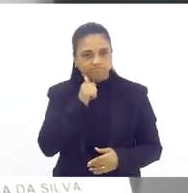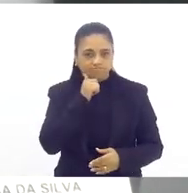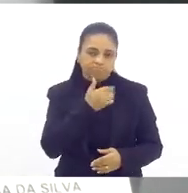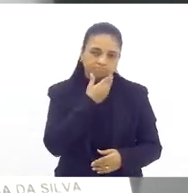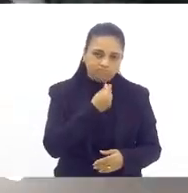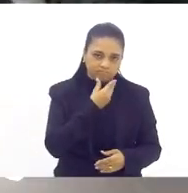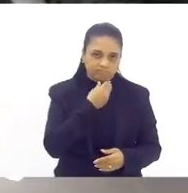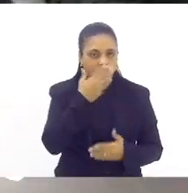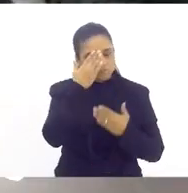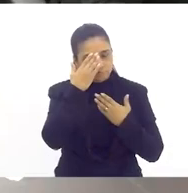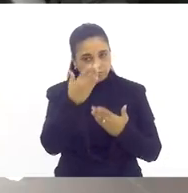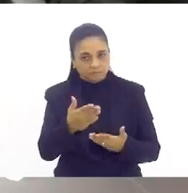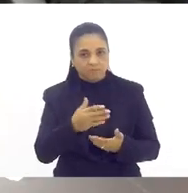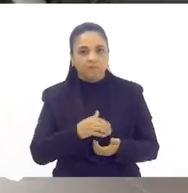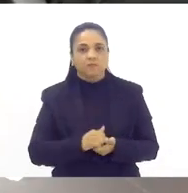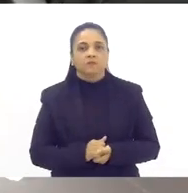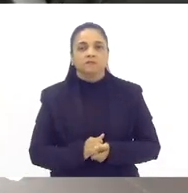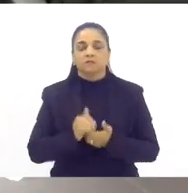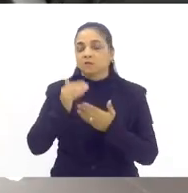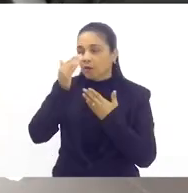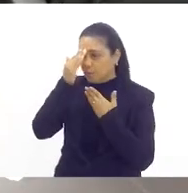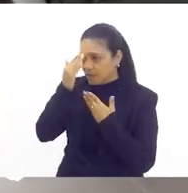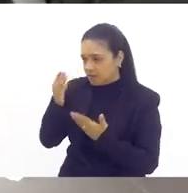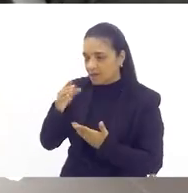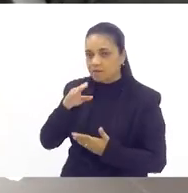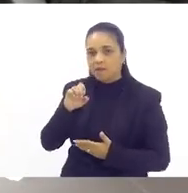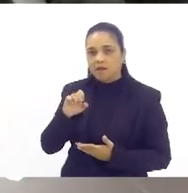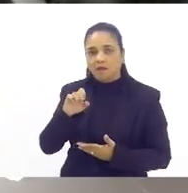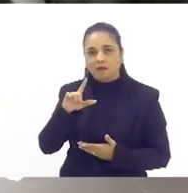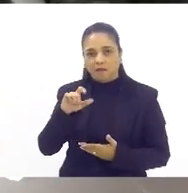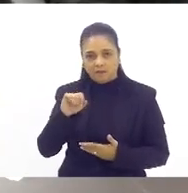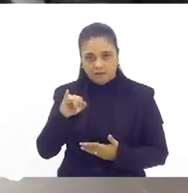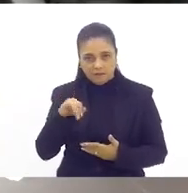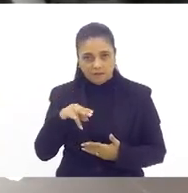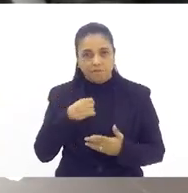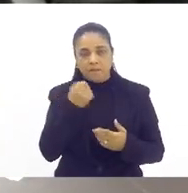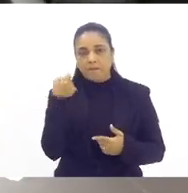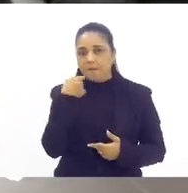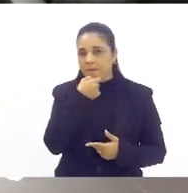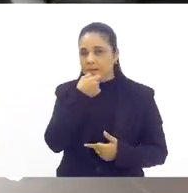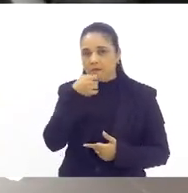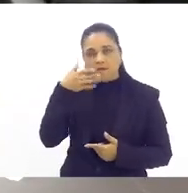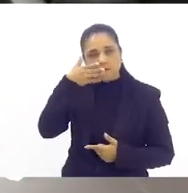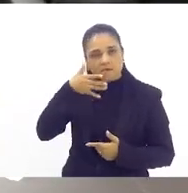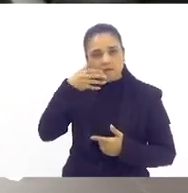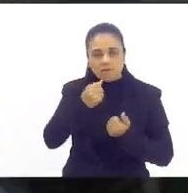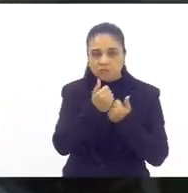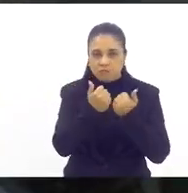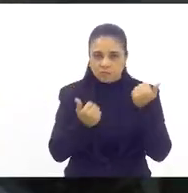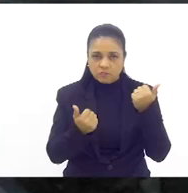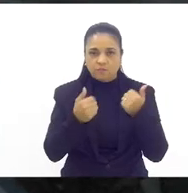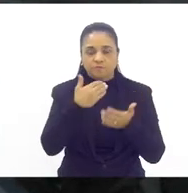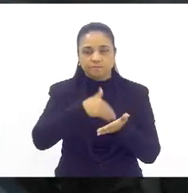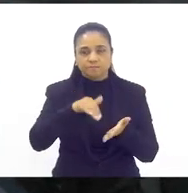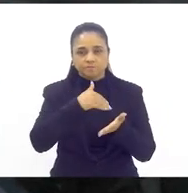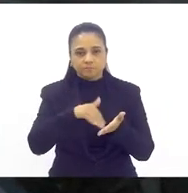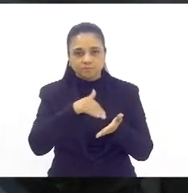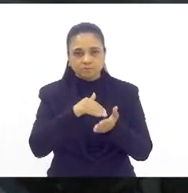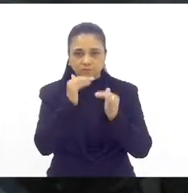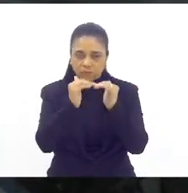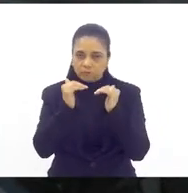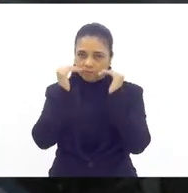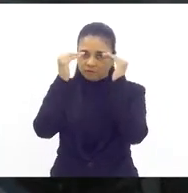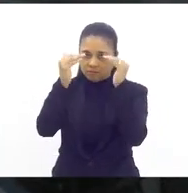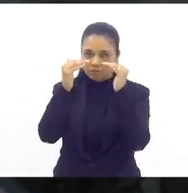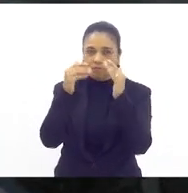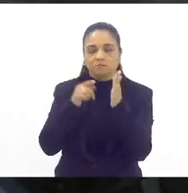obrigado Obrigada Elaine passando agora a palavra para o subsecretário de ensino superior e pesquisa Professor